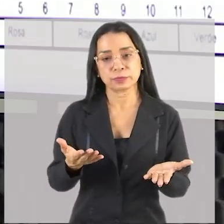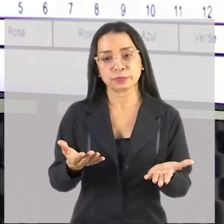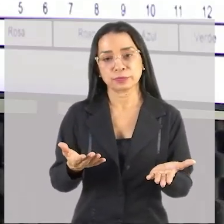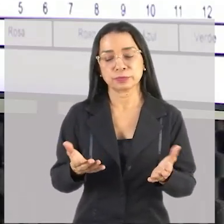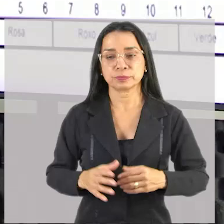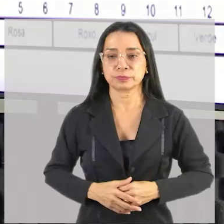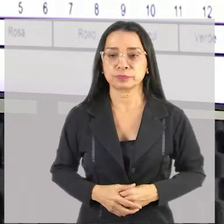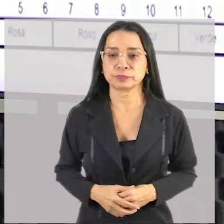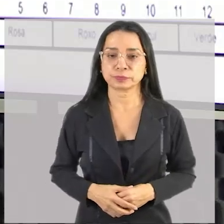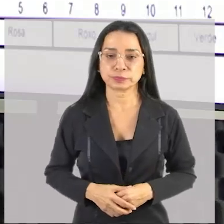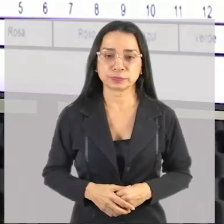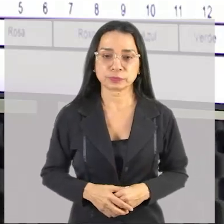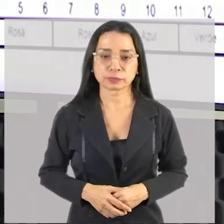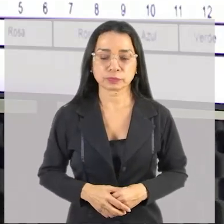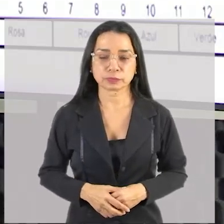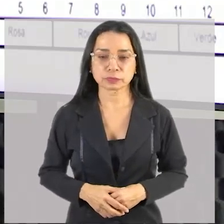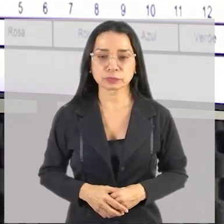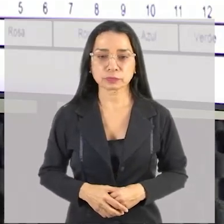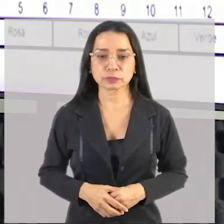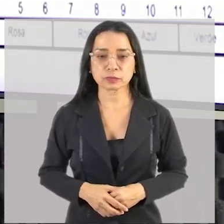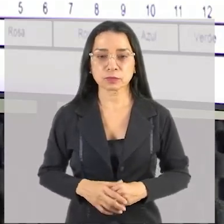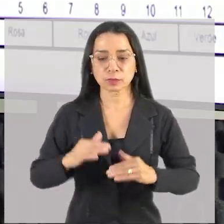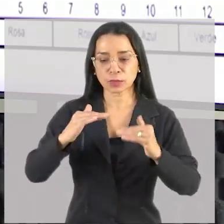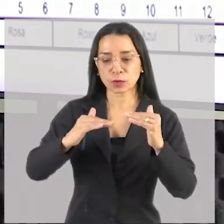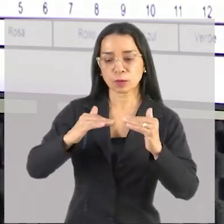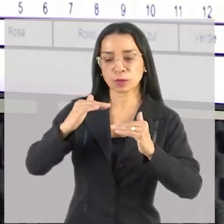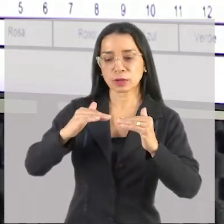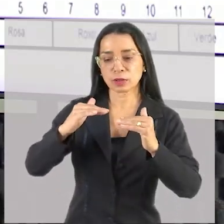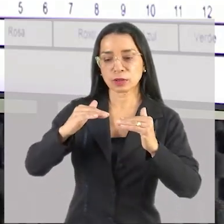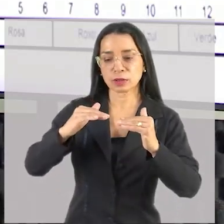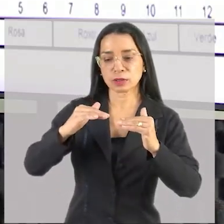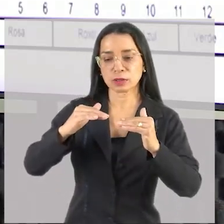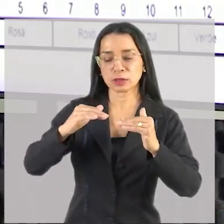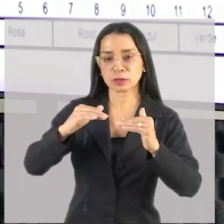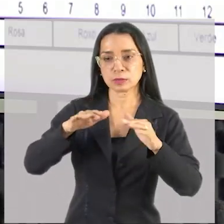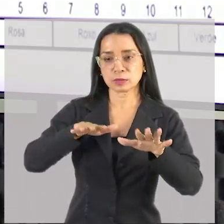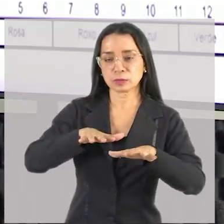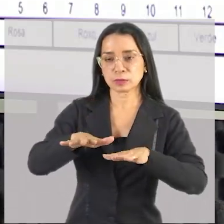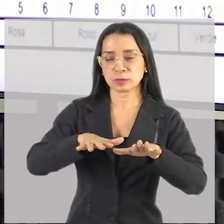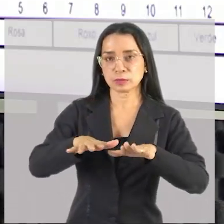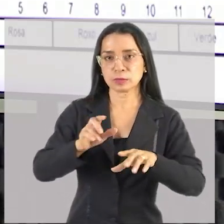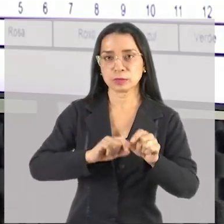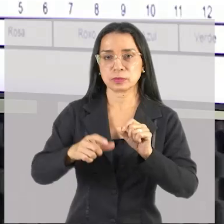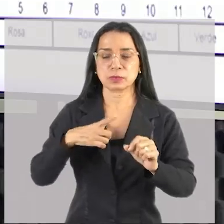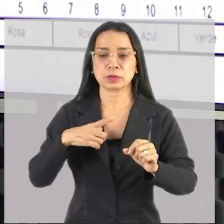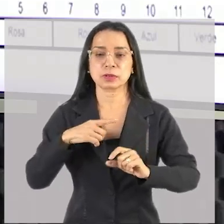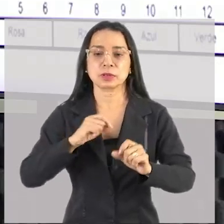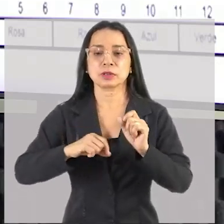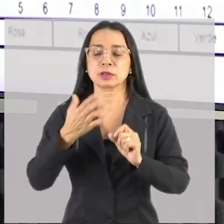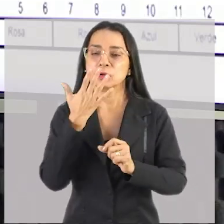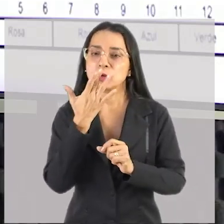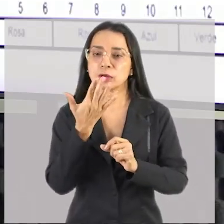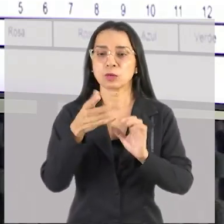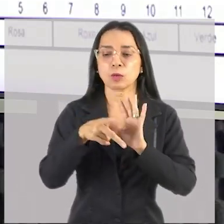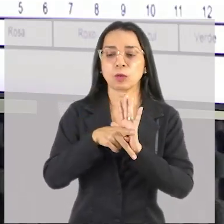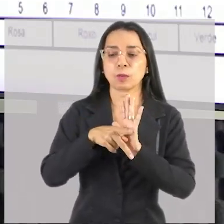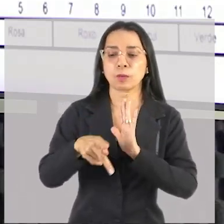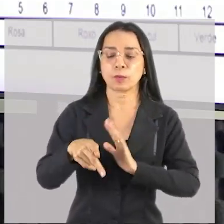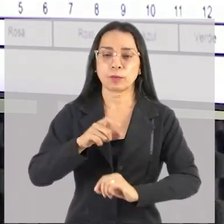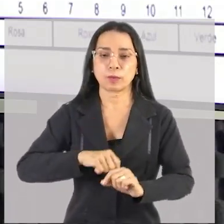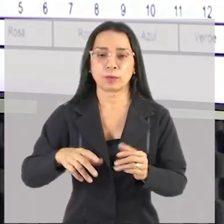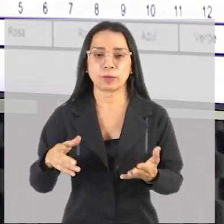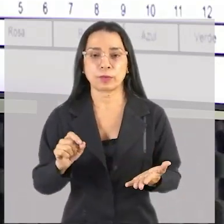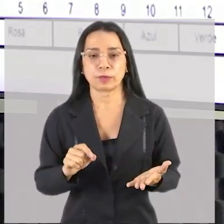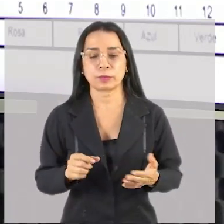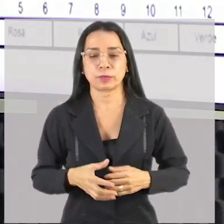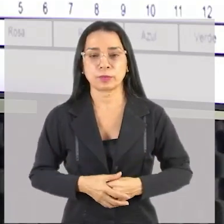o indicador ácido-base, tá? O equilíbrio se desloca e desse deslocamento você tem uma coloração específica,